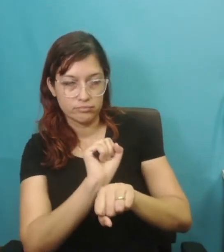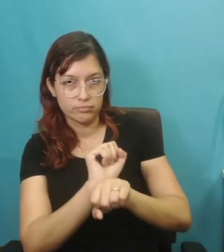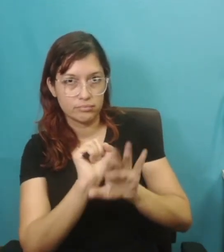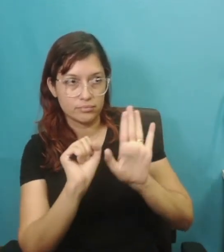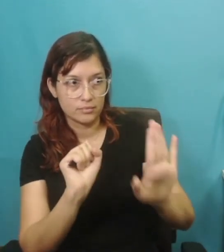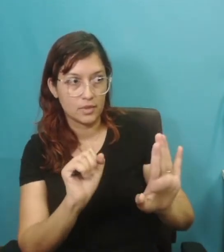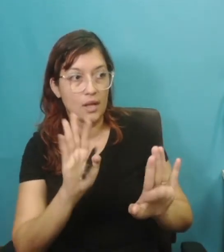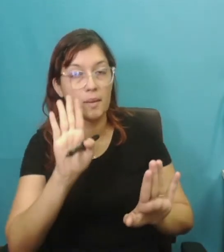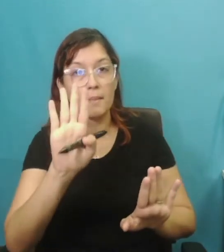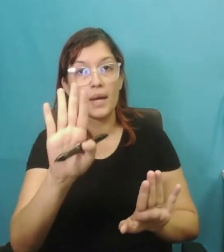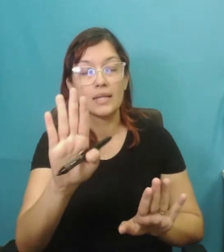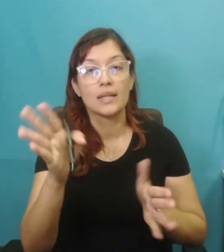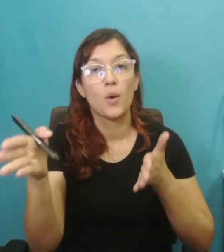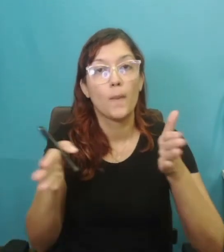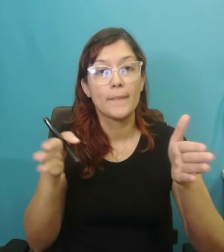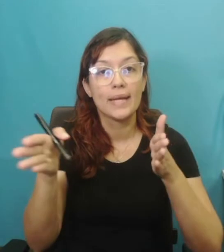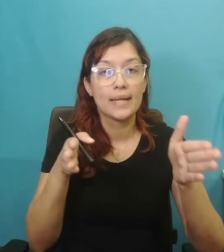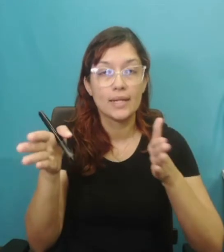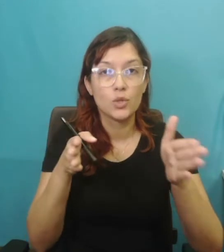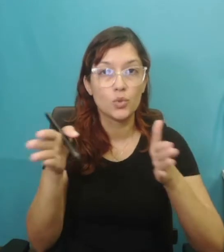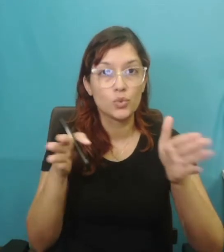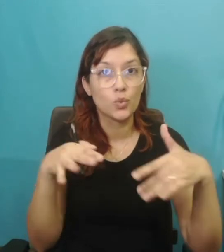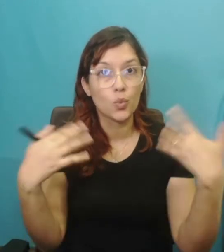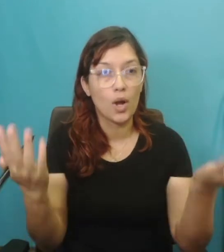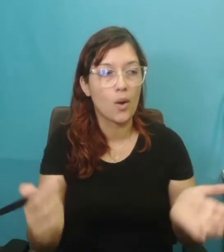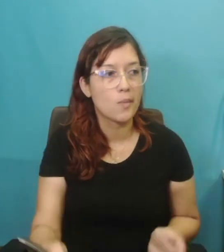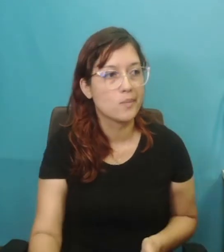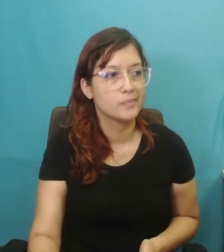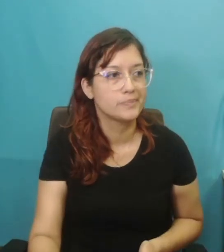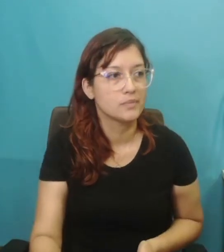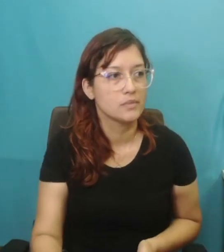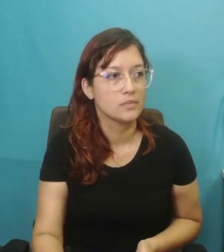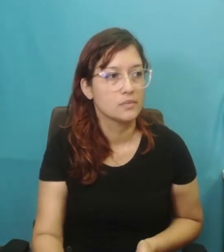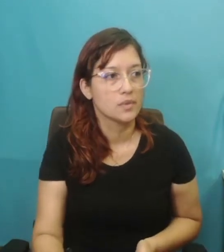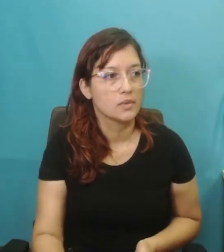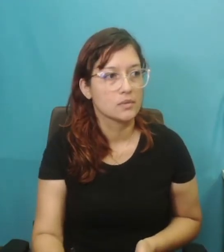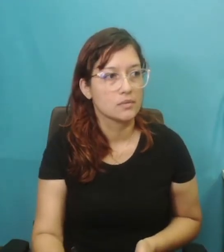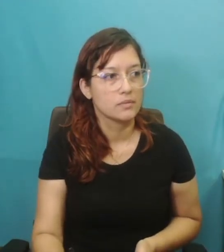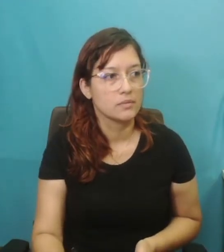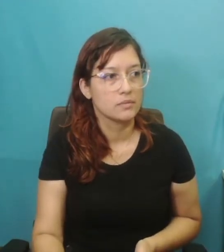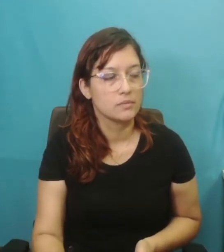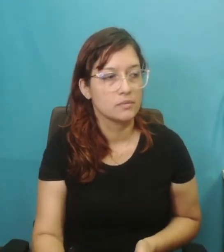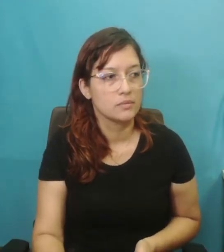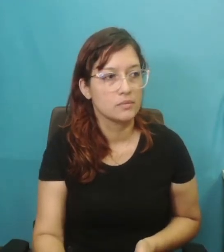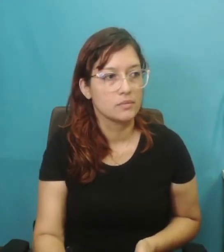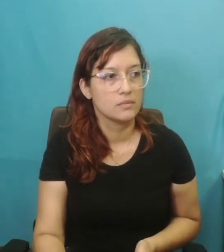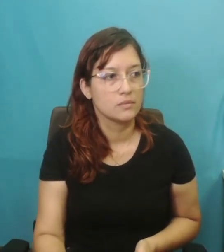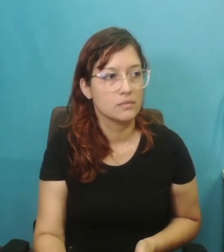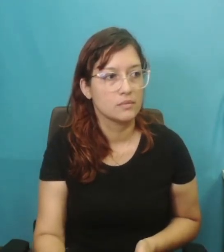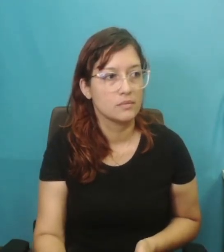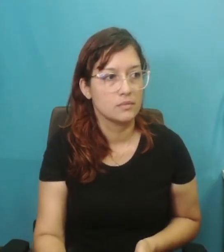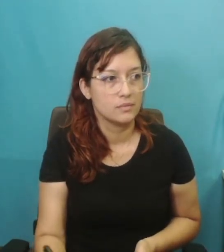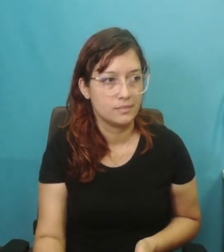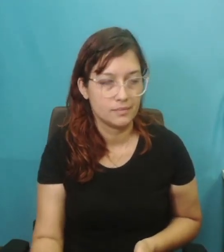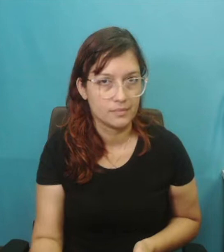Então, o tempo, esse tempo de 1 segundo, vamos deixar um pouquinho aí em reserva. Nós vamos primeiro encontrar o